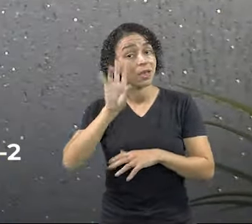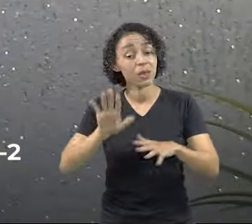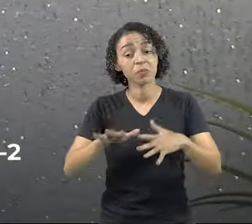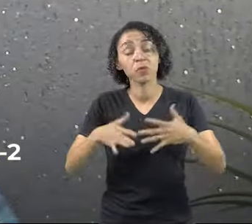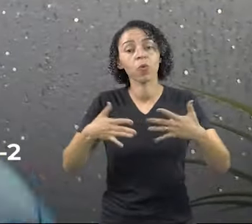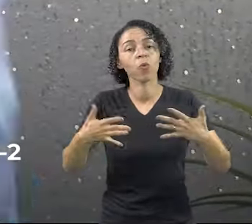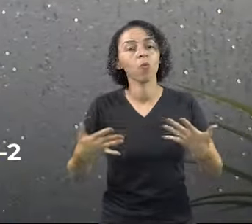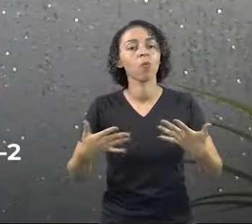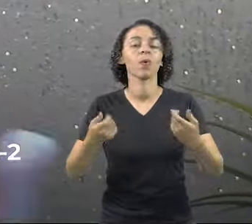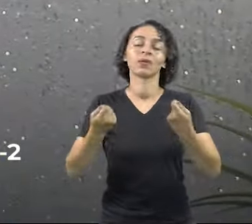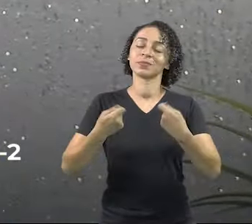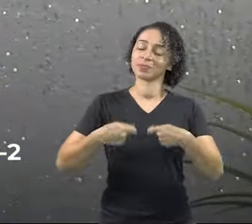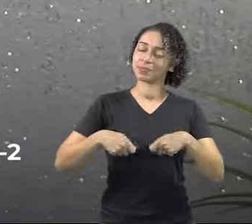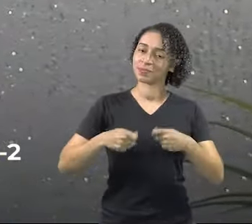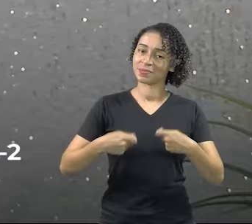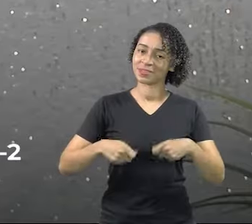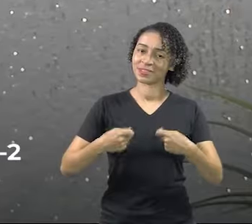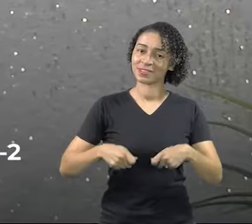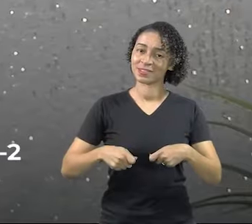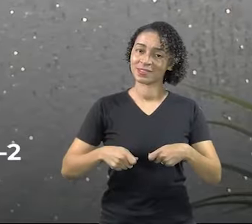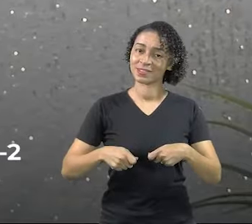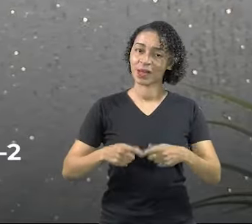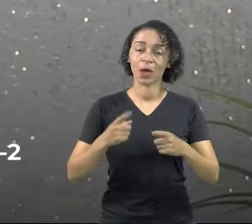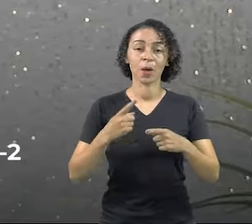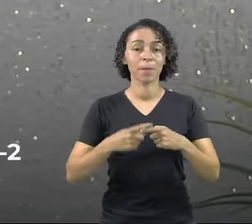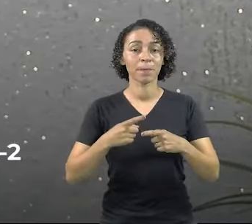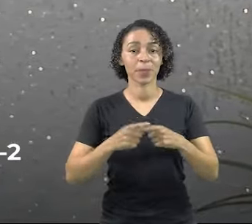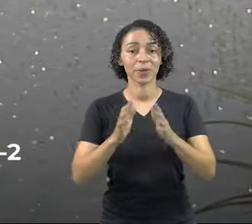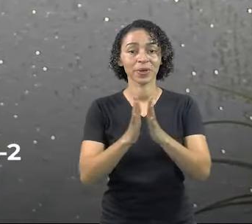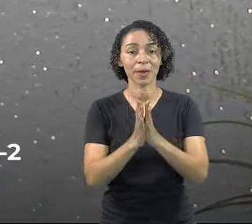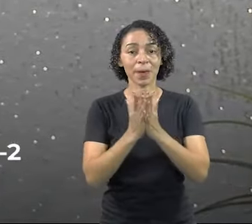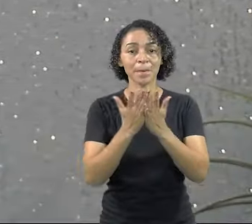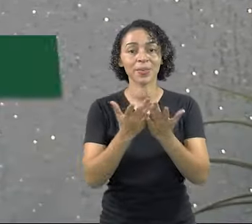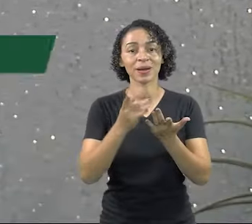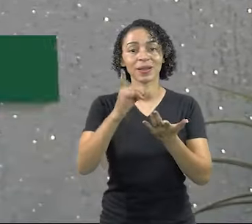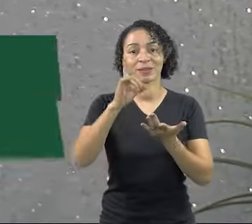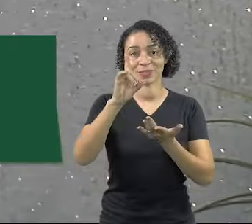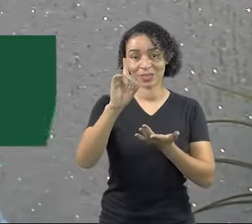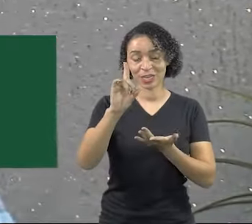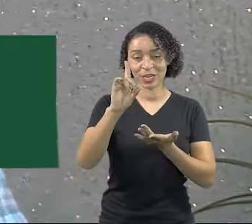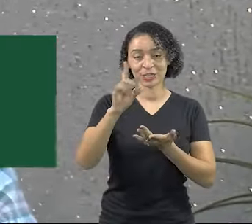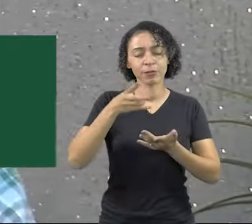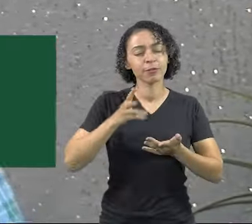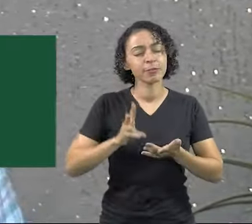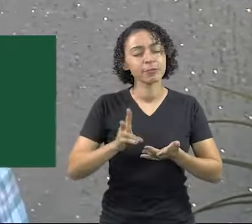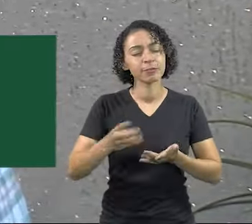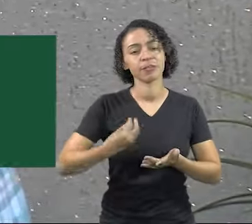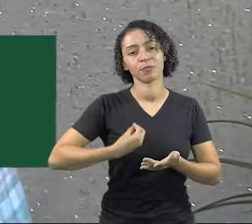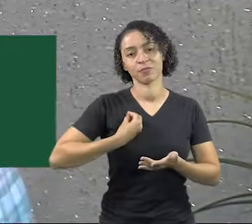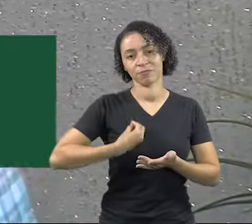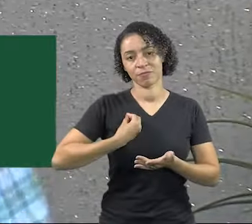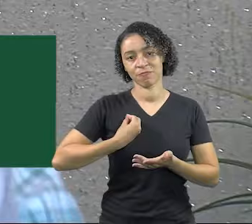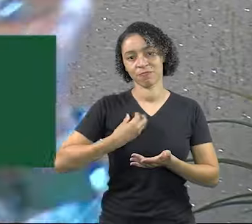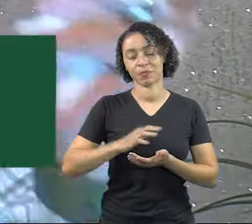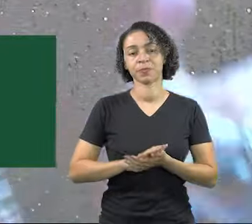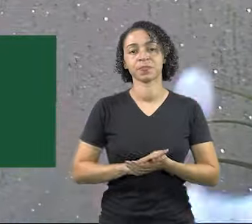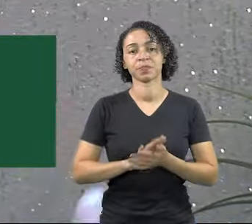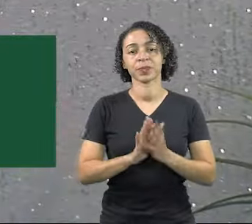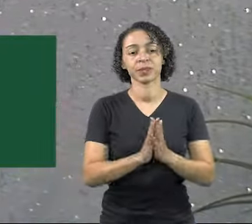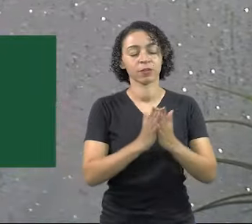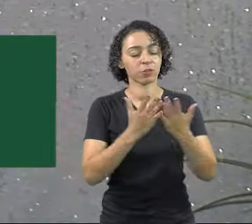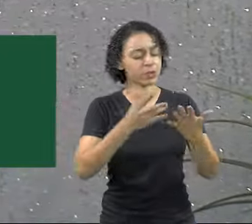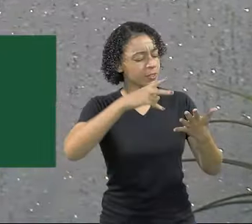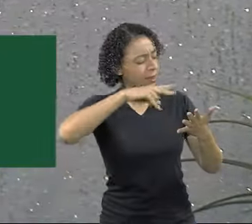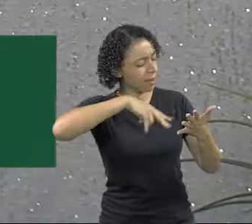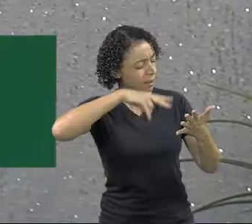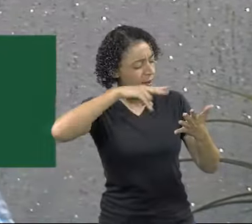lembre na hora que nós formos precisar porque a palavra de Deus não volta vazia então muitas vezes